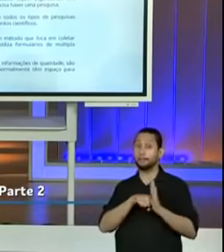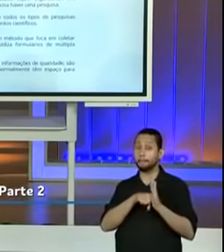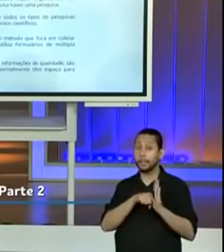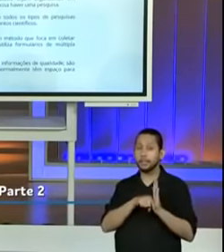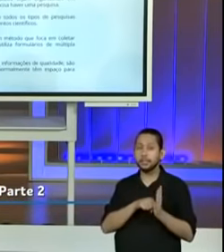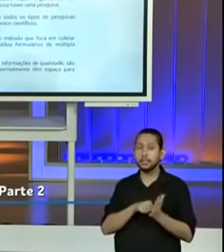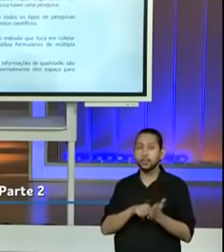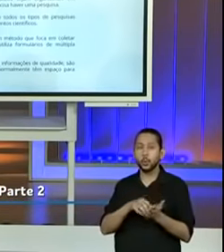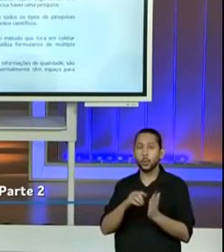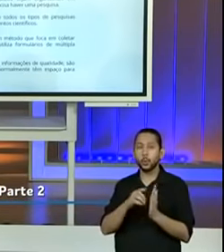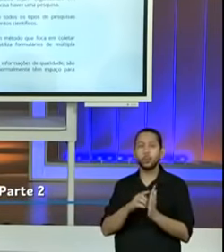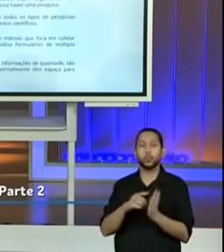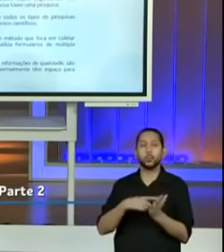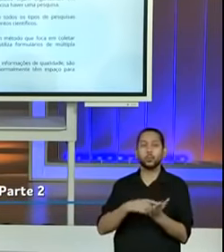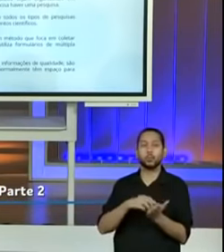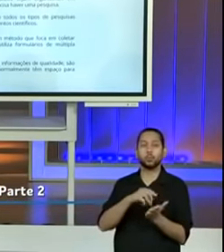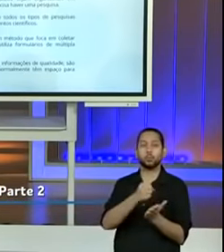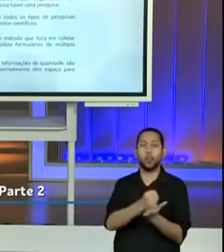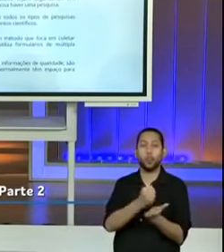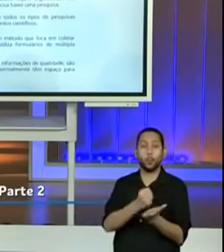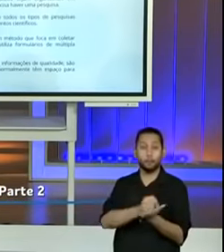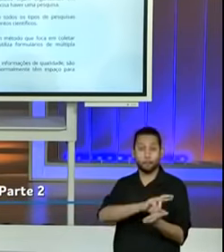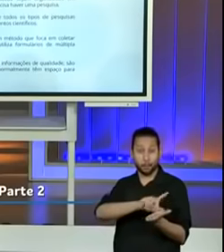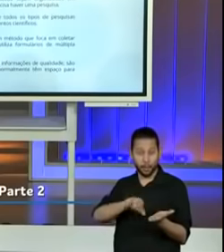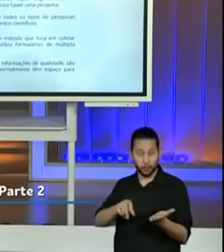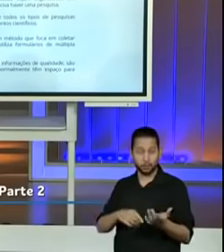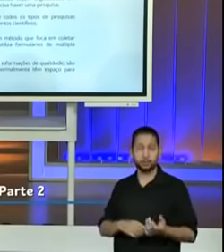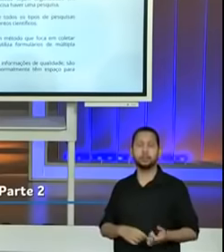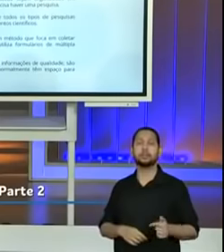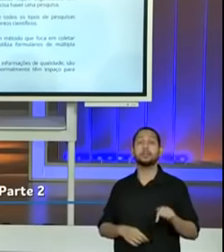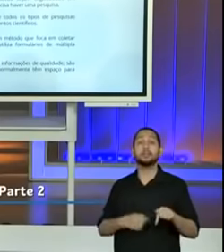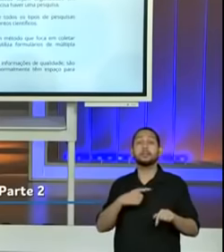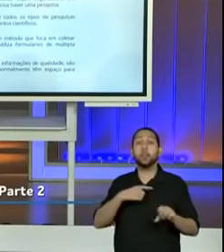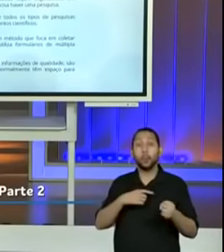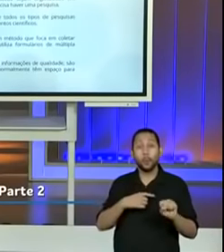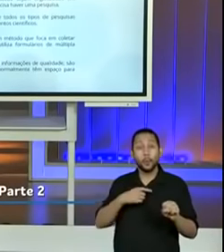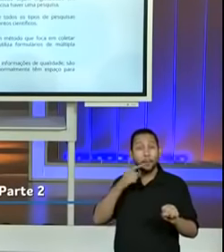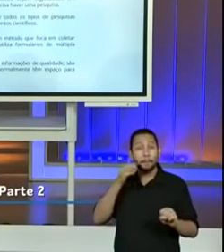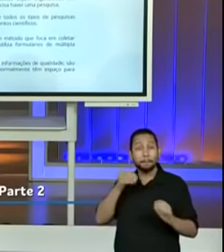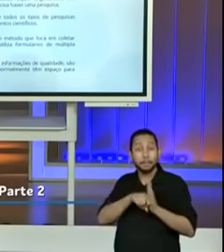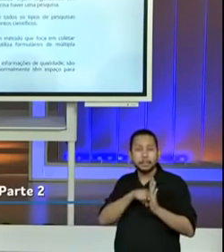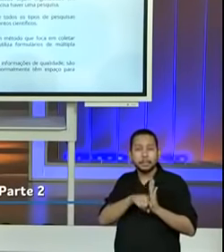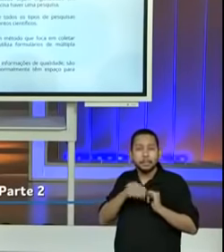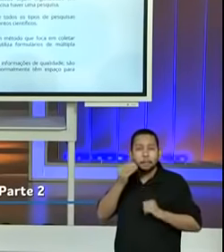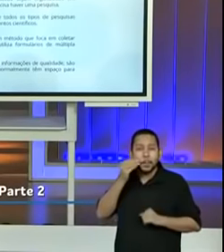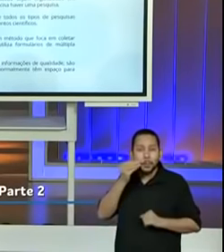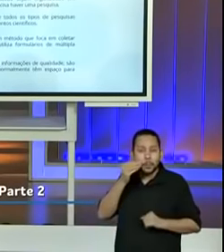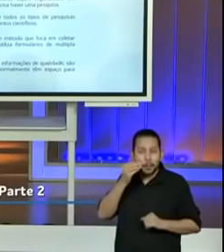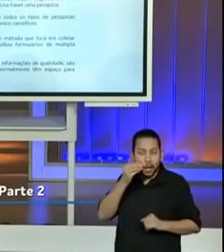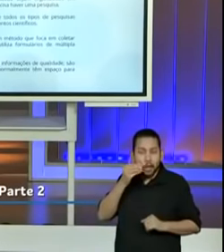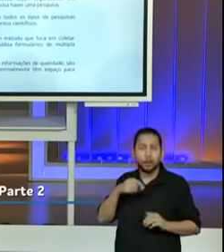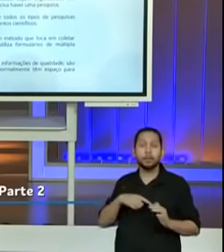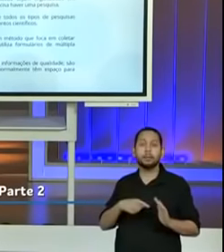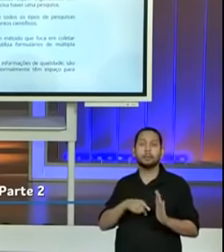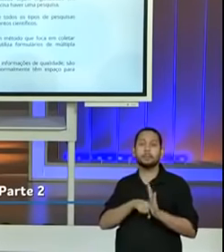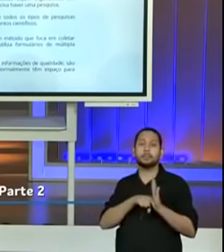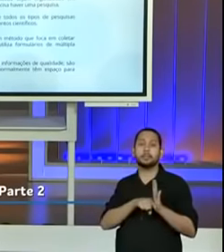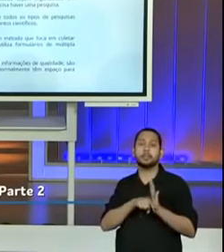documental, pesquisa experimental e temos a pesquisa